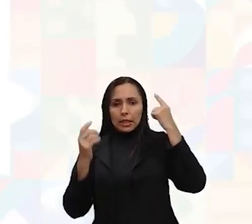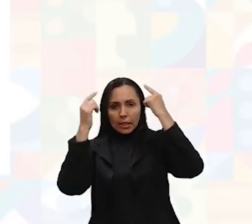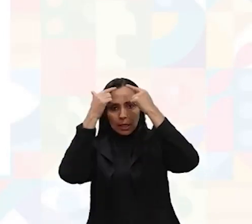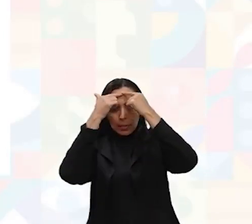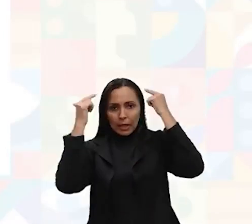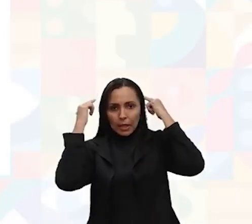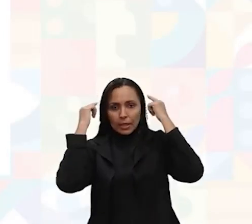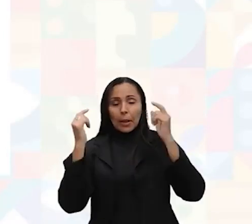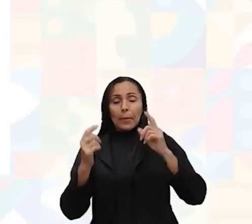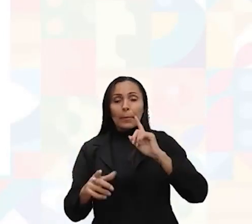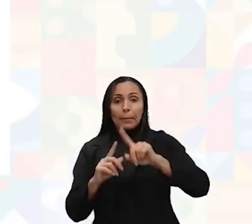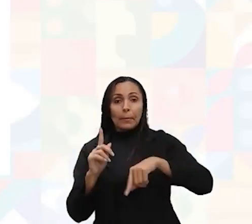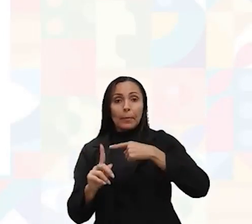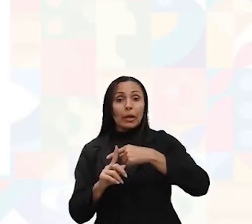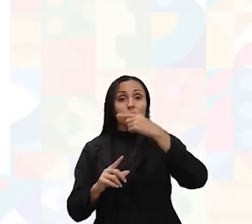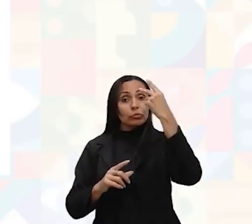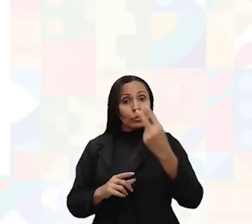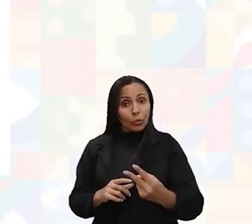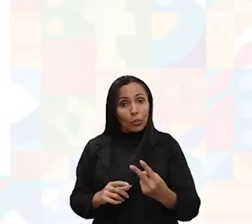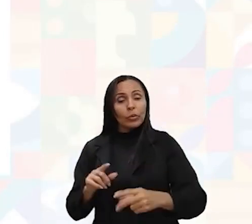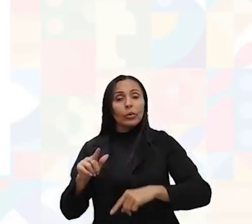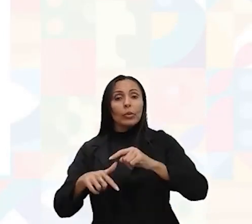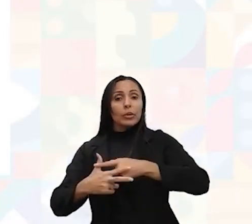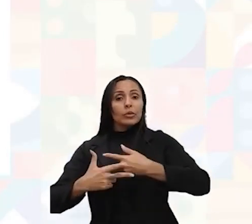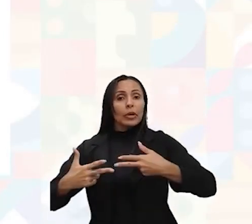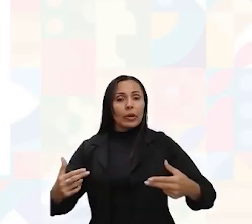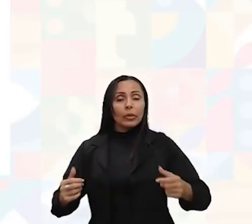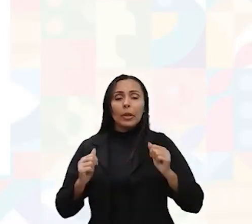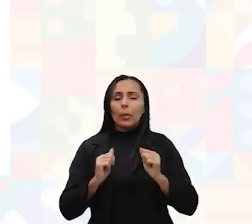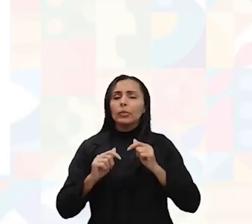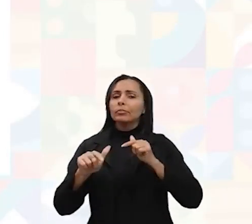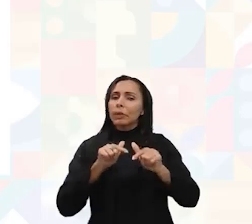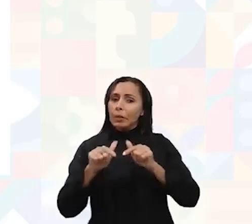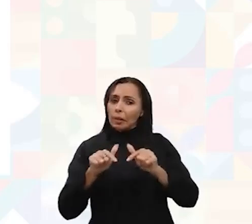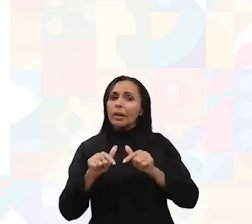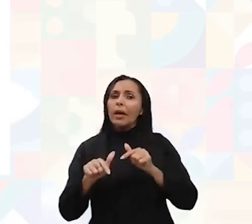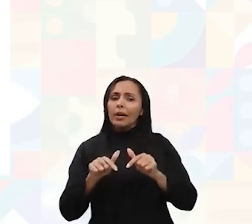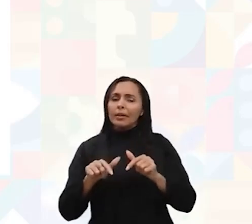também mais dois outros objetos que se podem trabalhar